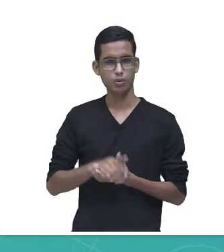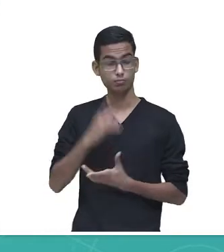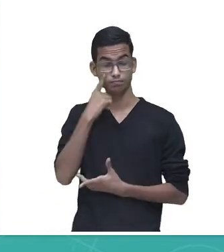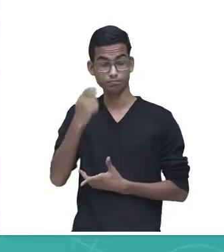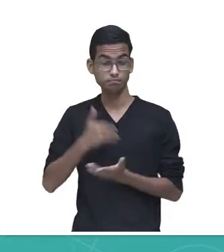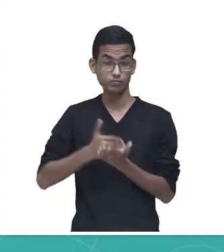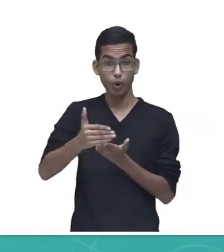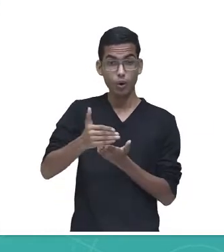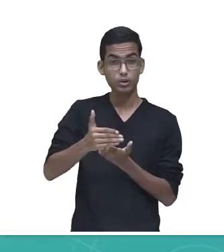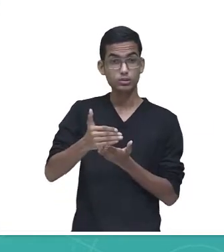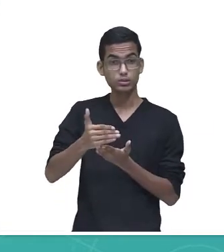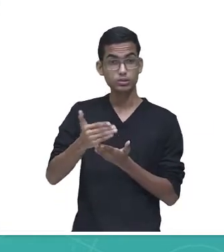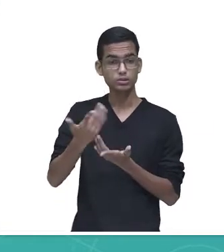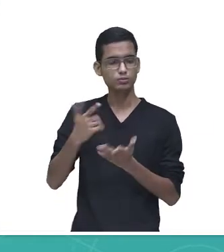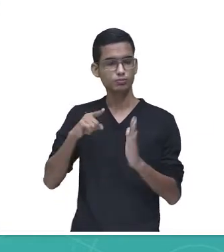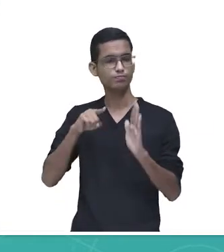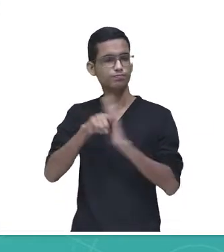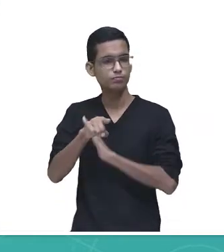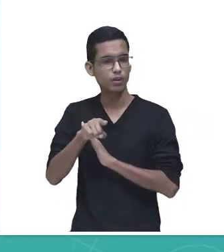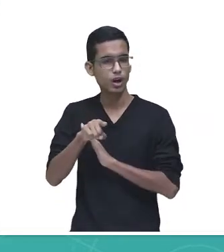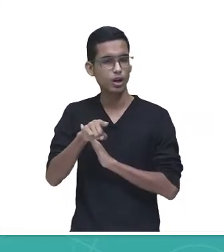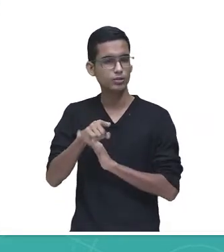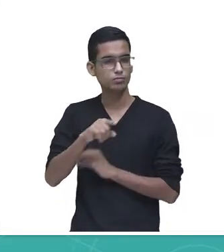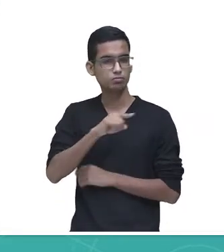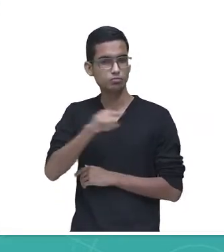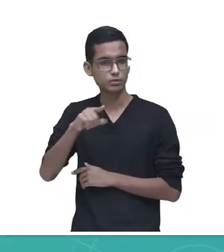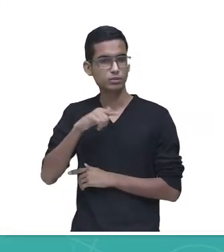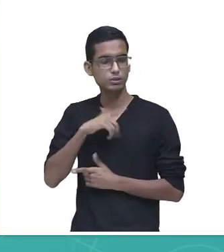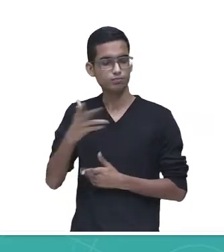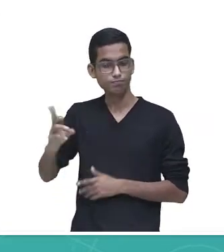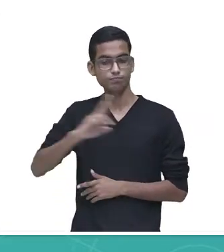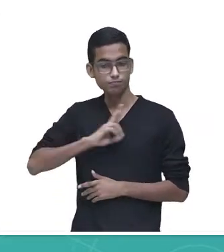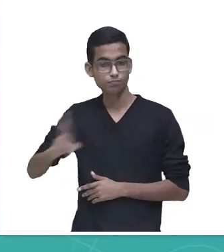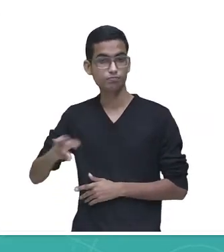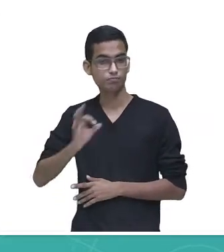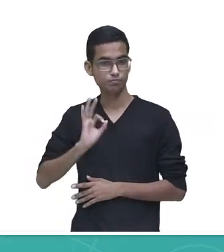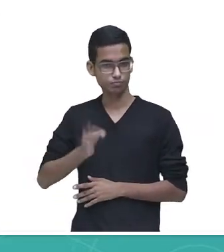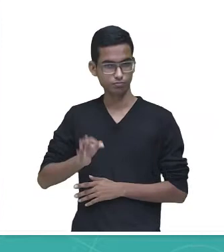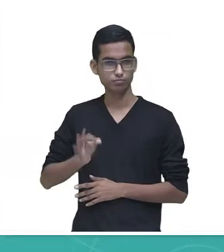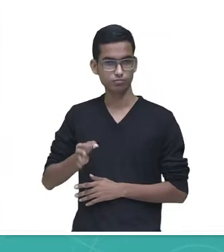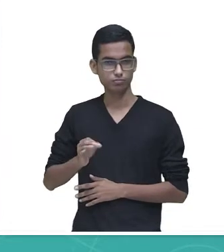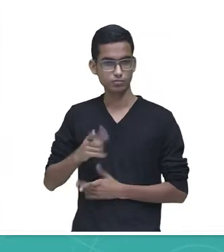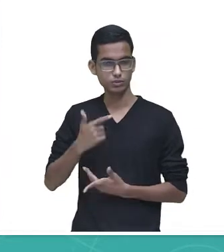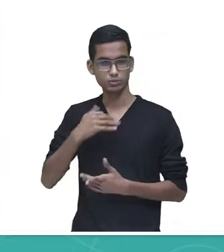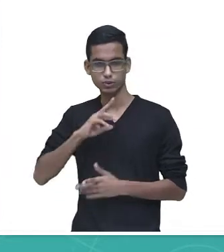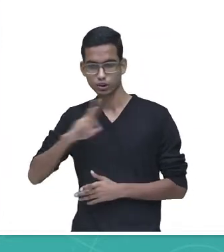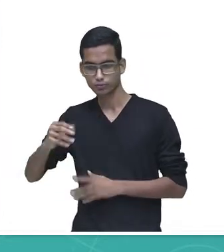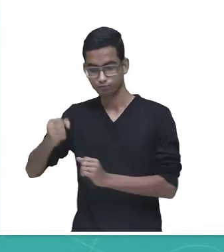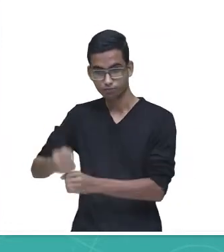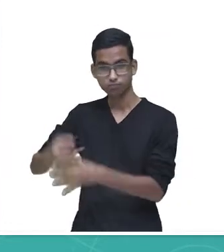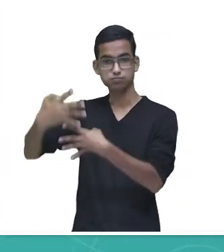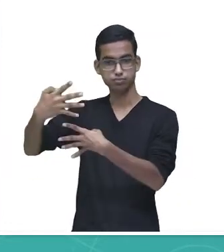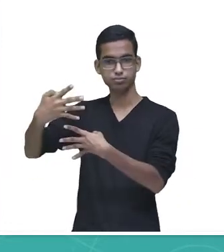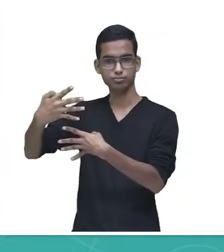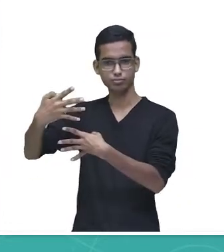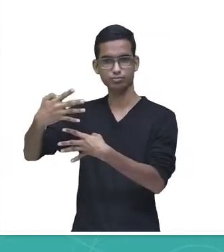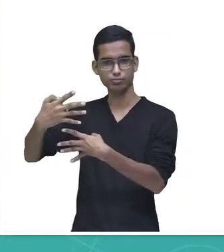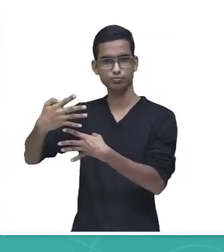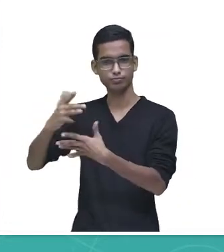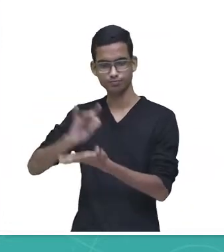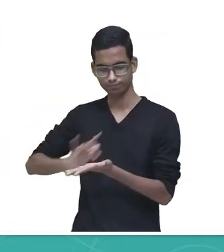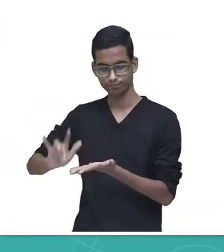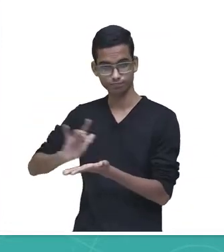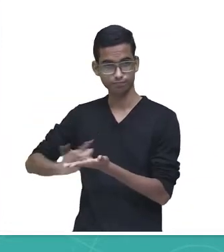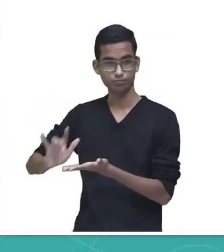uma pergunta, porque você pode ir respondendo, através do nosso chat, aí do aplicativo do Aula em